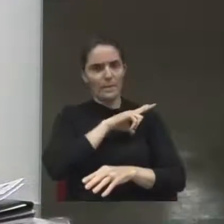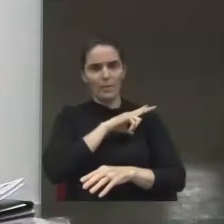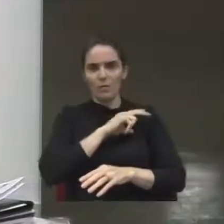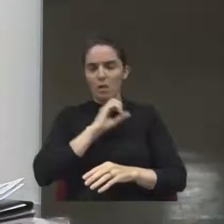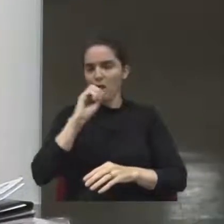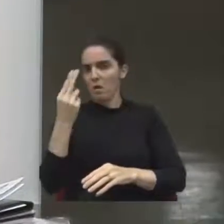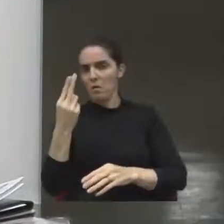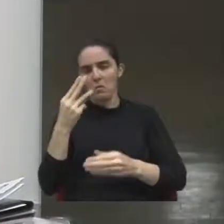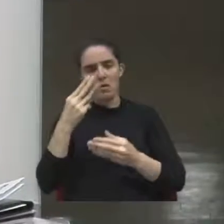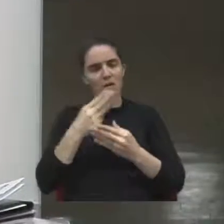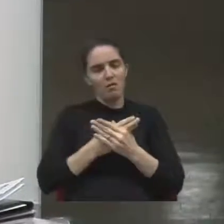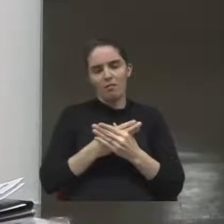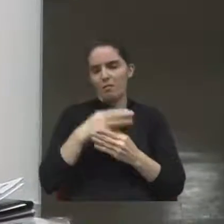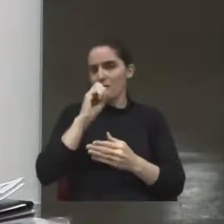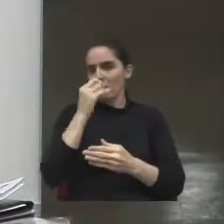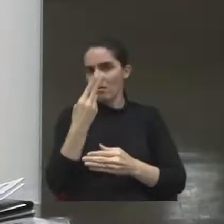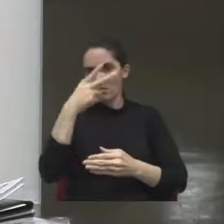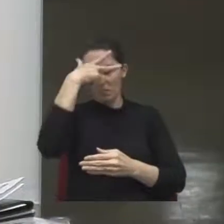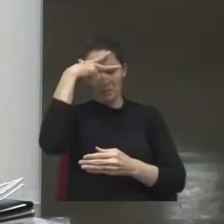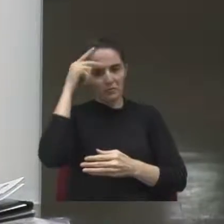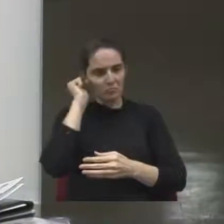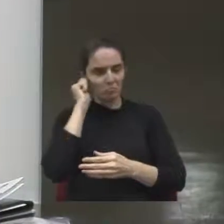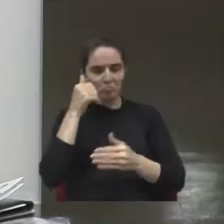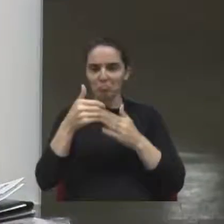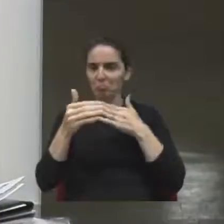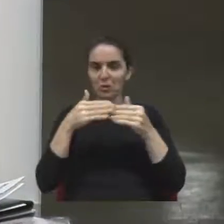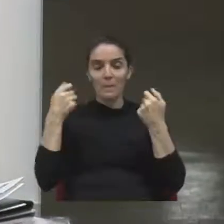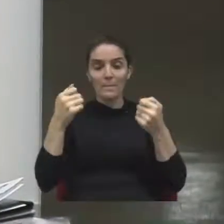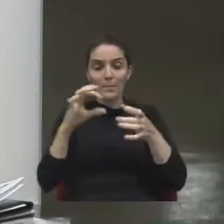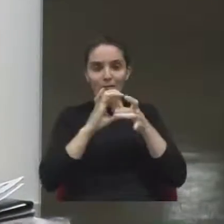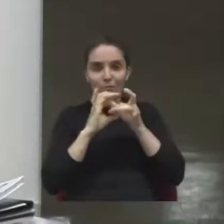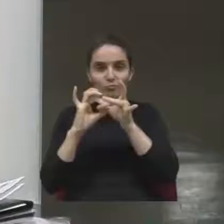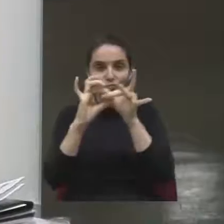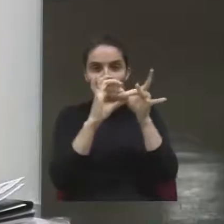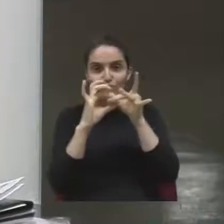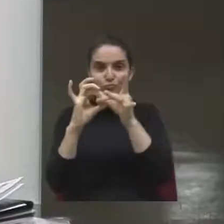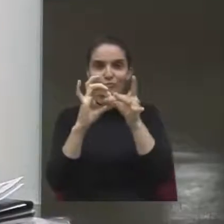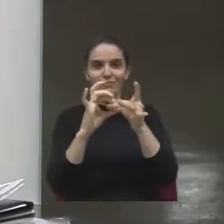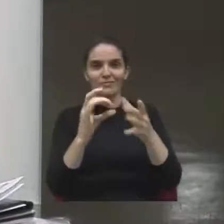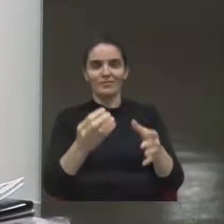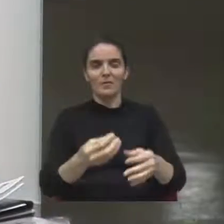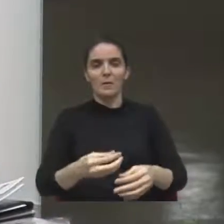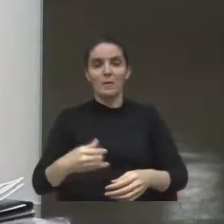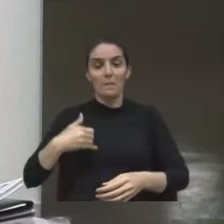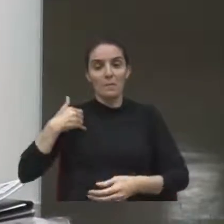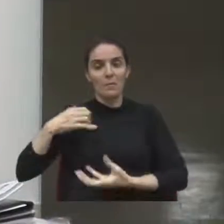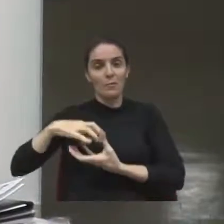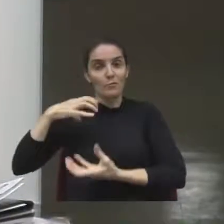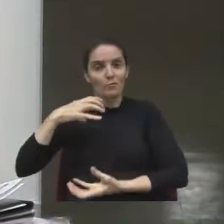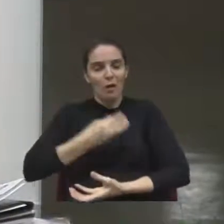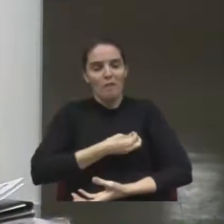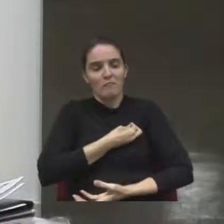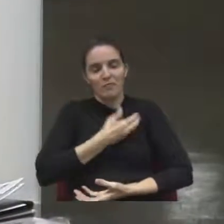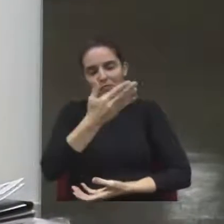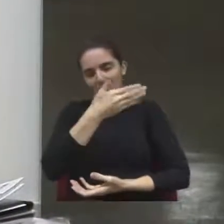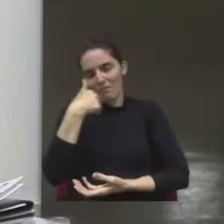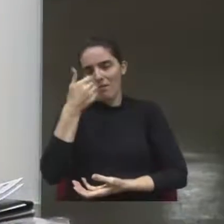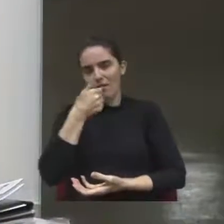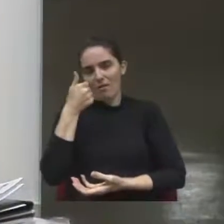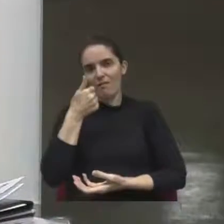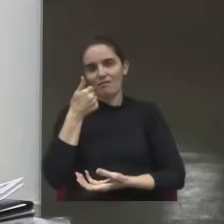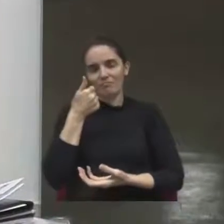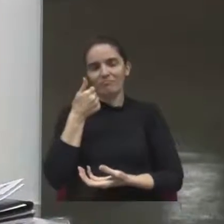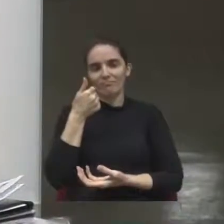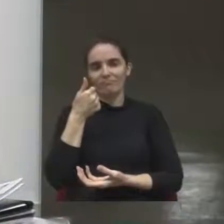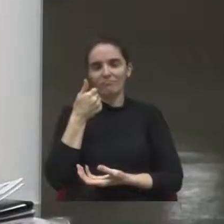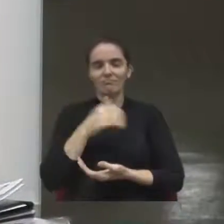seja Executivo, para que a gente garanta um viver melhor para aqueles que já estão nessa